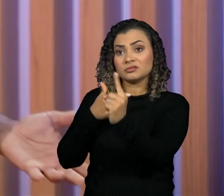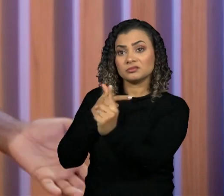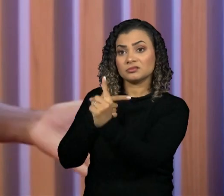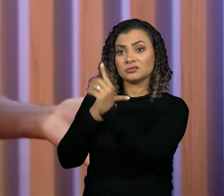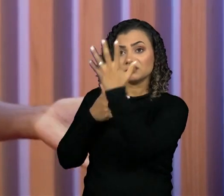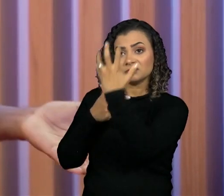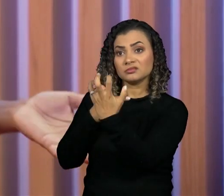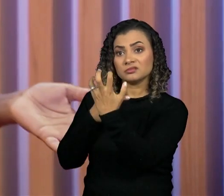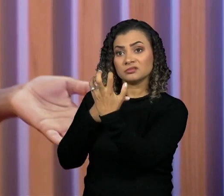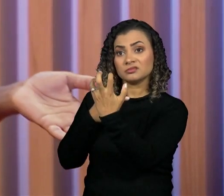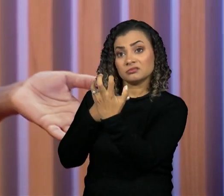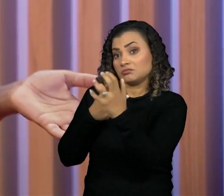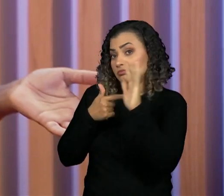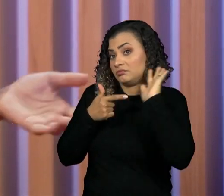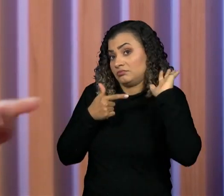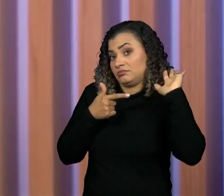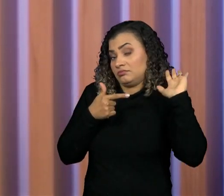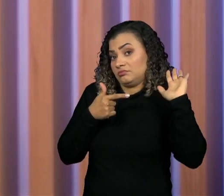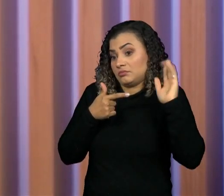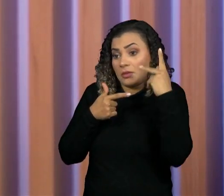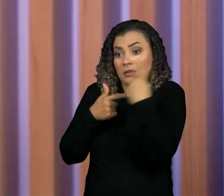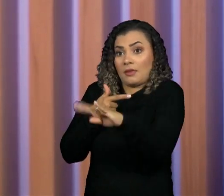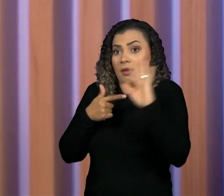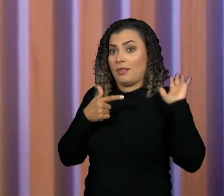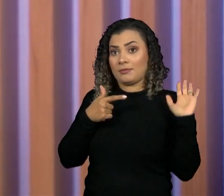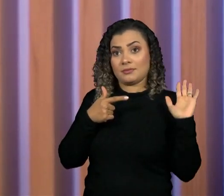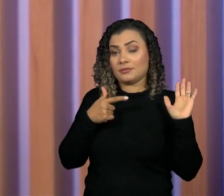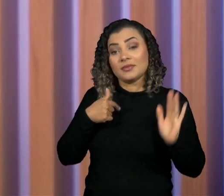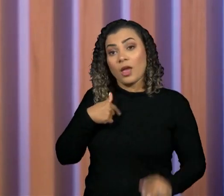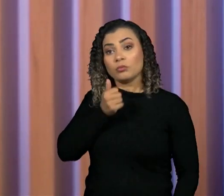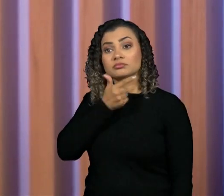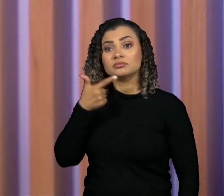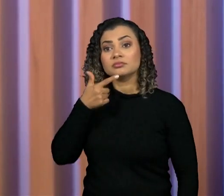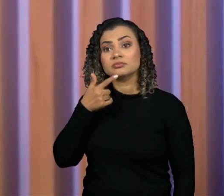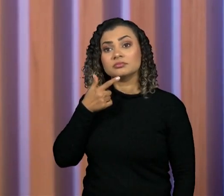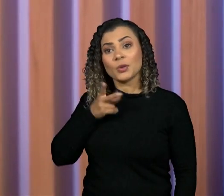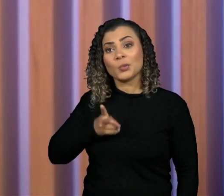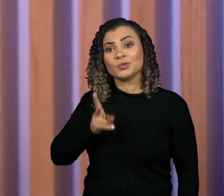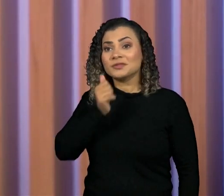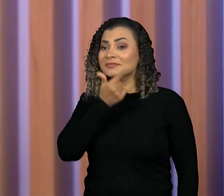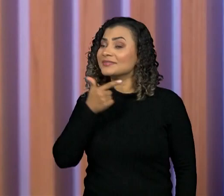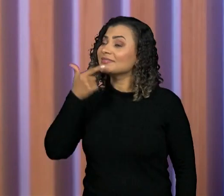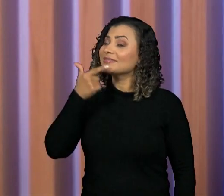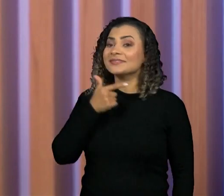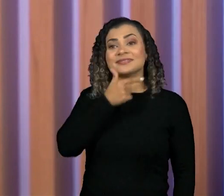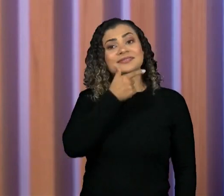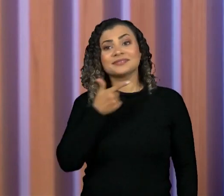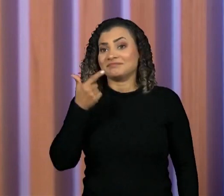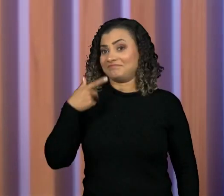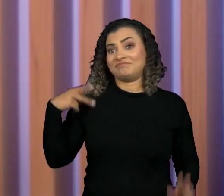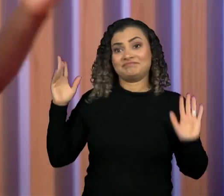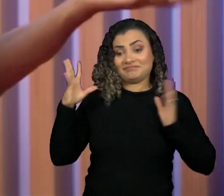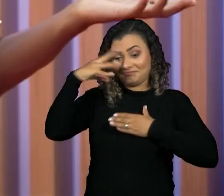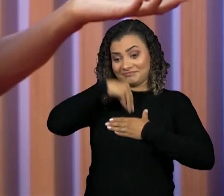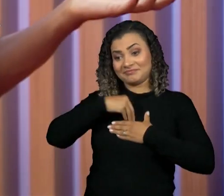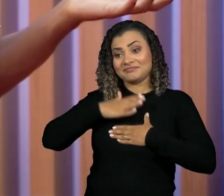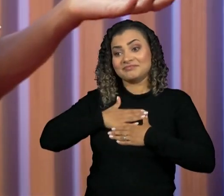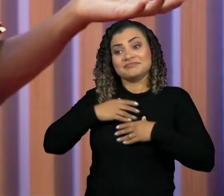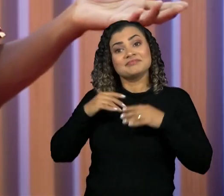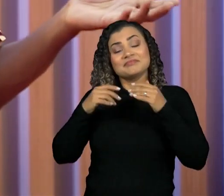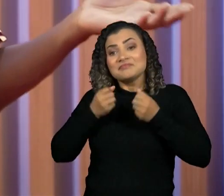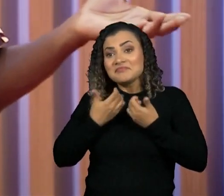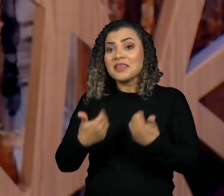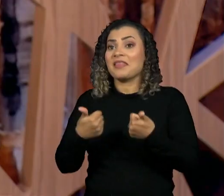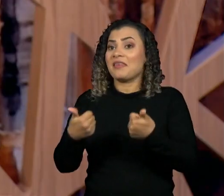olha para a pessoa não sorri. E aí eu vou buscar, primeiro dentro de mim, eu estar bem, né? Estar com